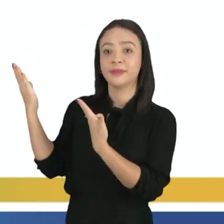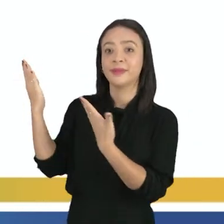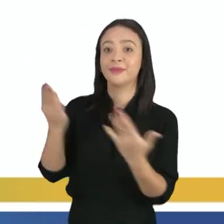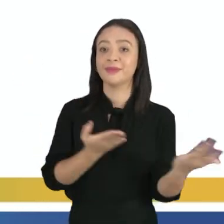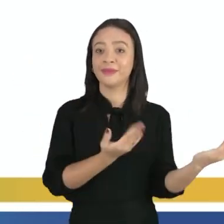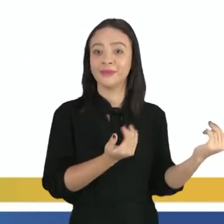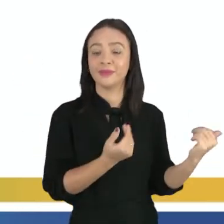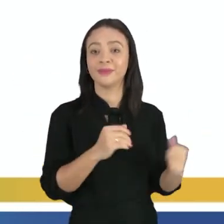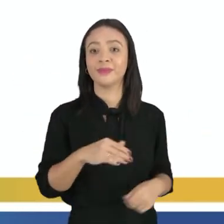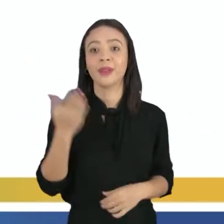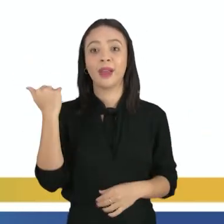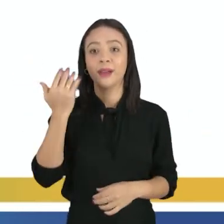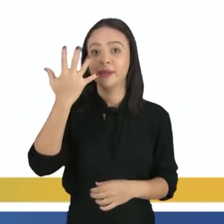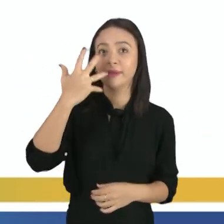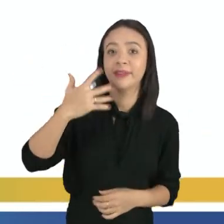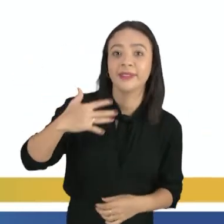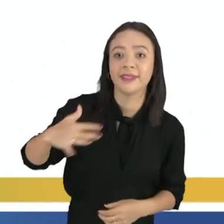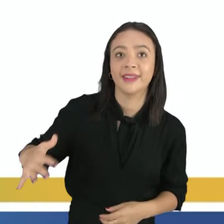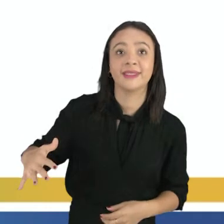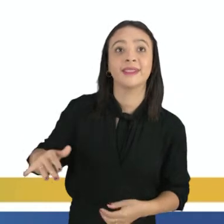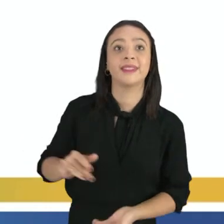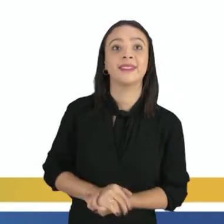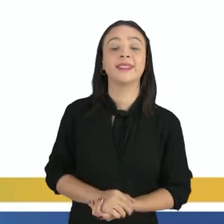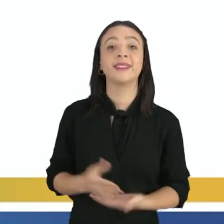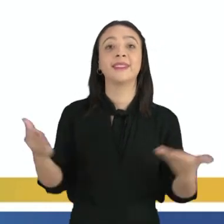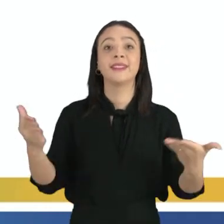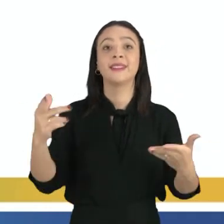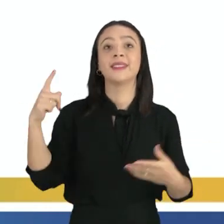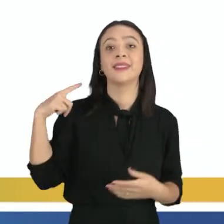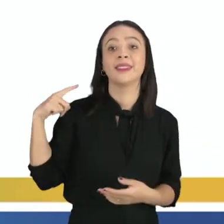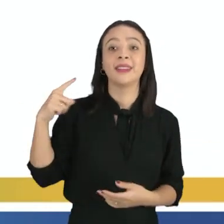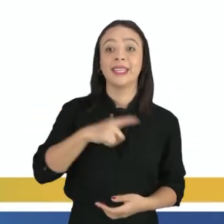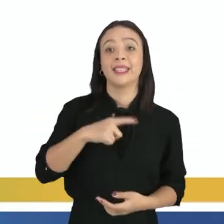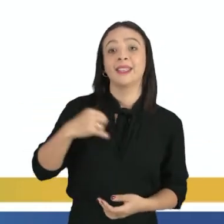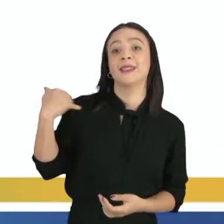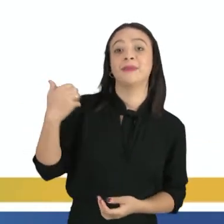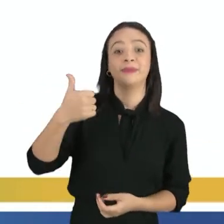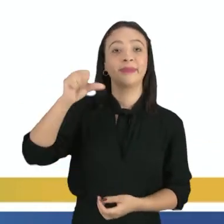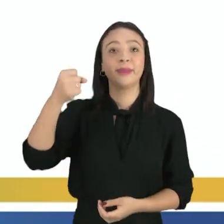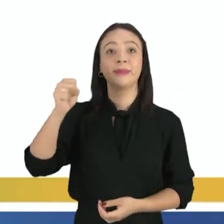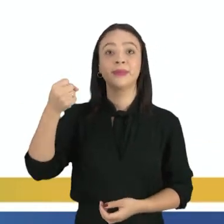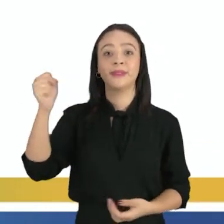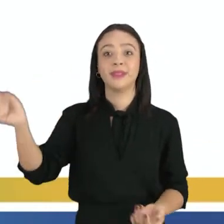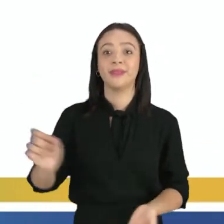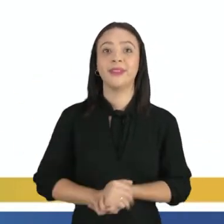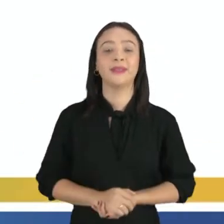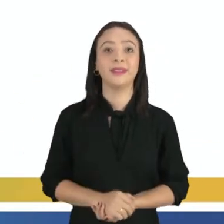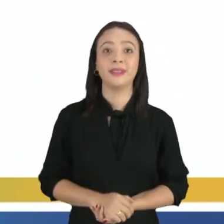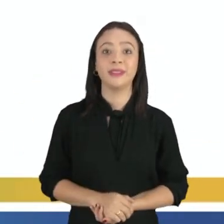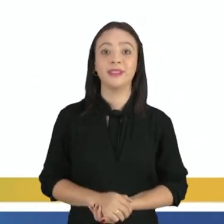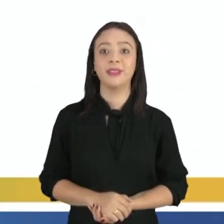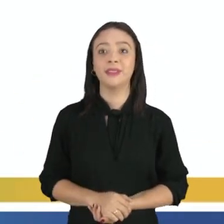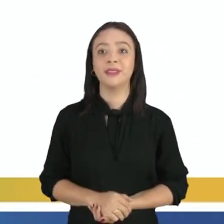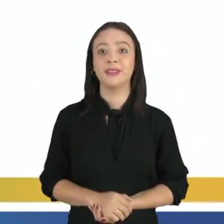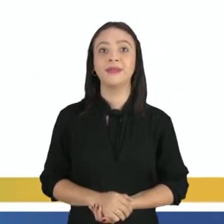Ela era uma criança quando surgiu, né? Hoje em dia ela tem 18 anos, o nome dela é Greta Thunberg.